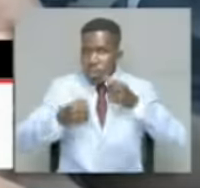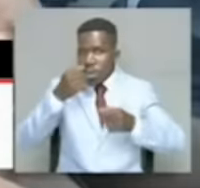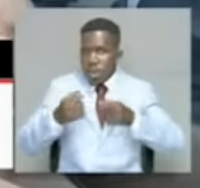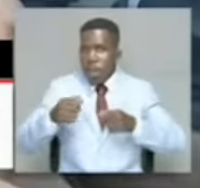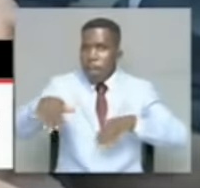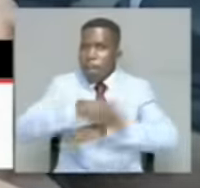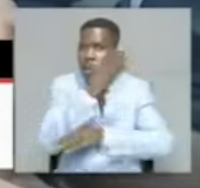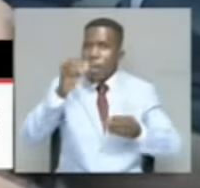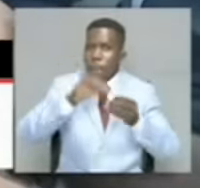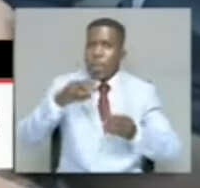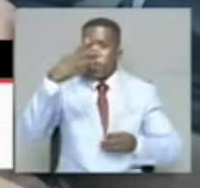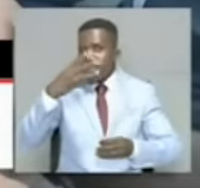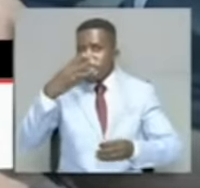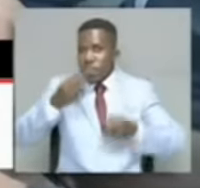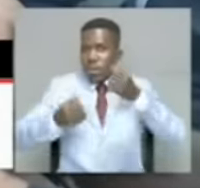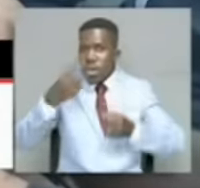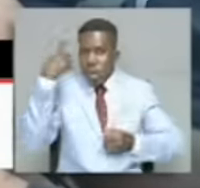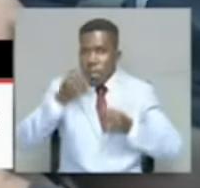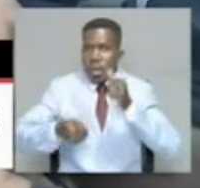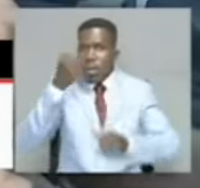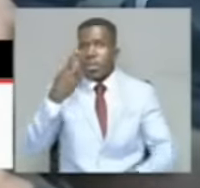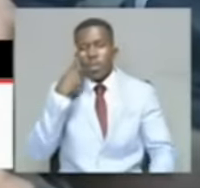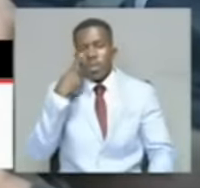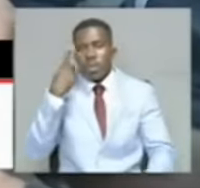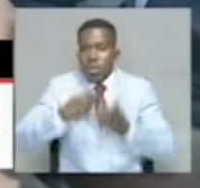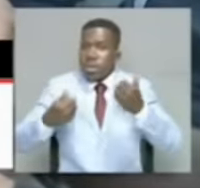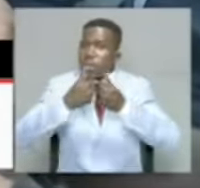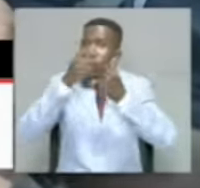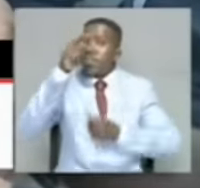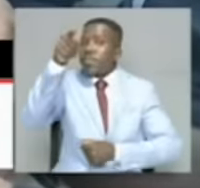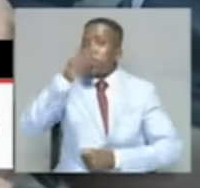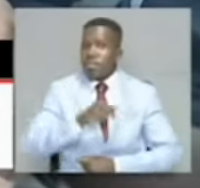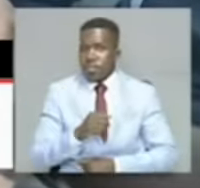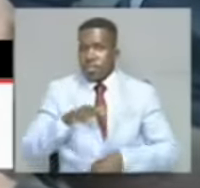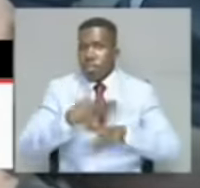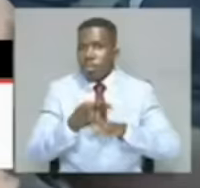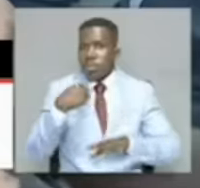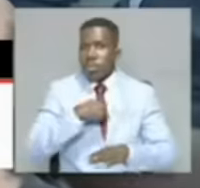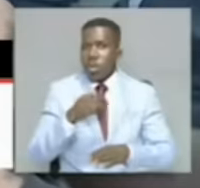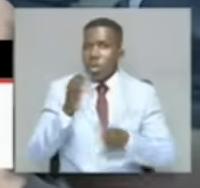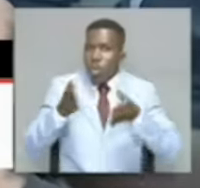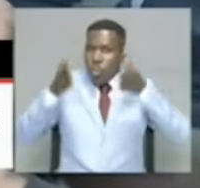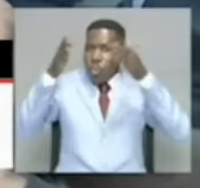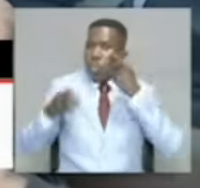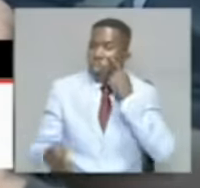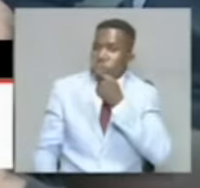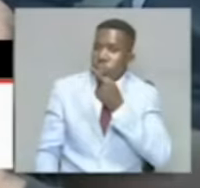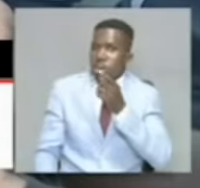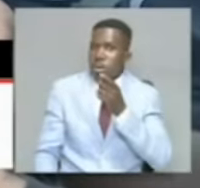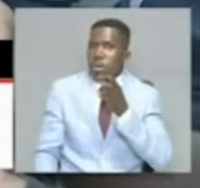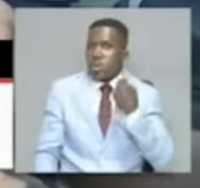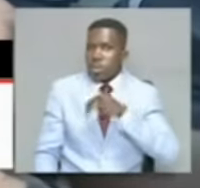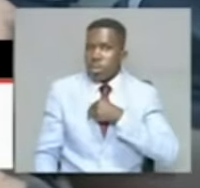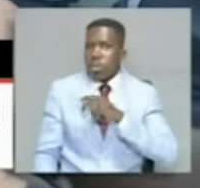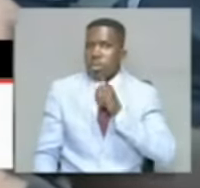de 3 carros para poder ver o que vai acontecer lá. E a noite do vídeo só vimos já, também não ouvi disparo